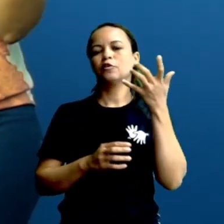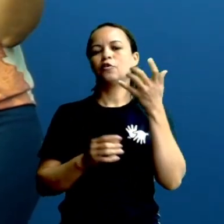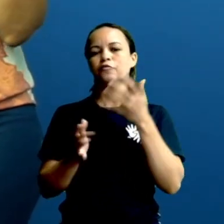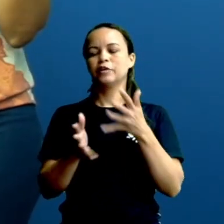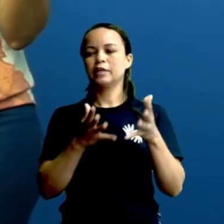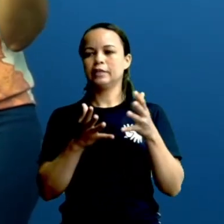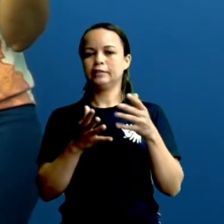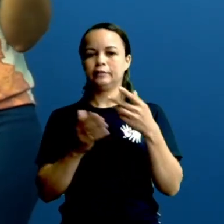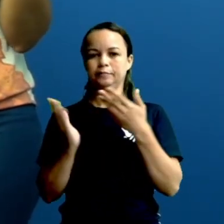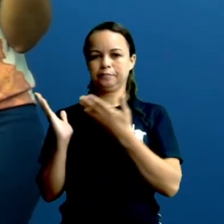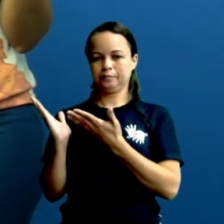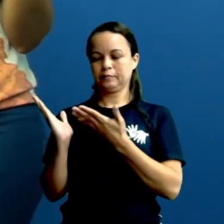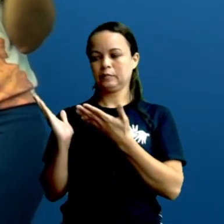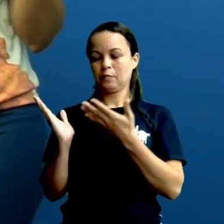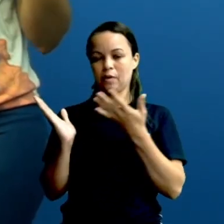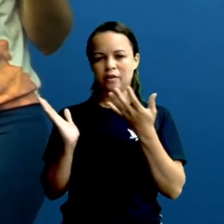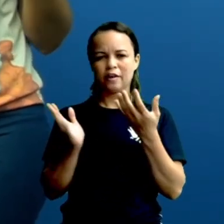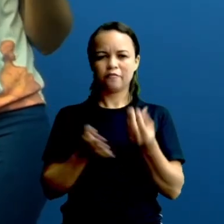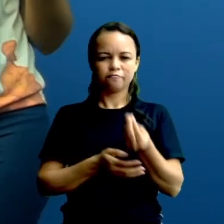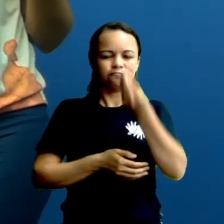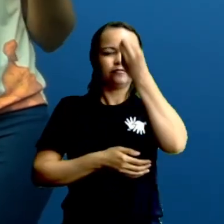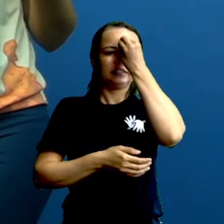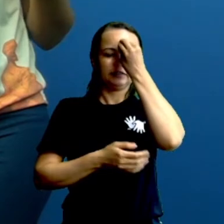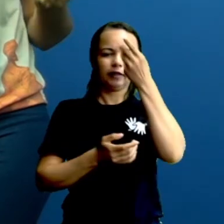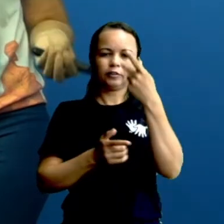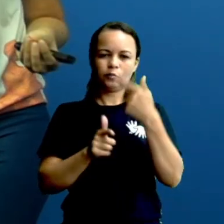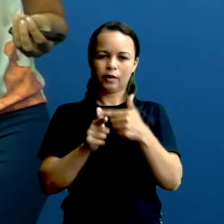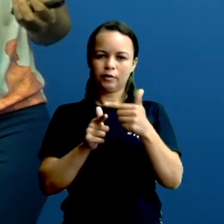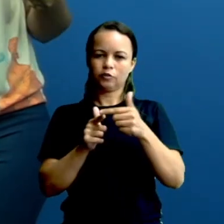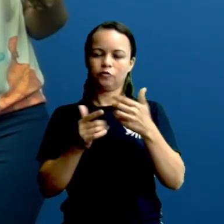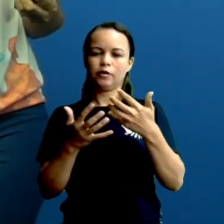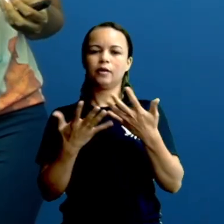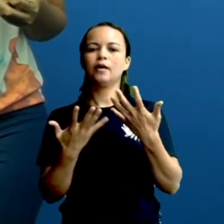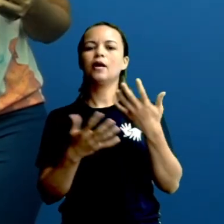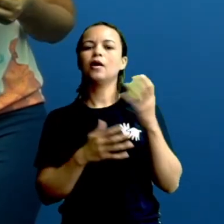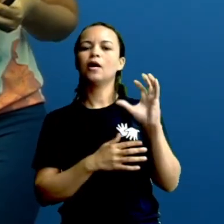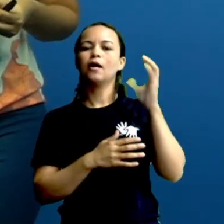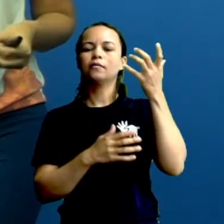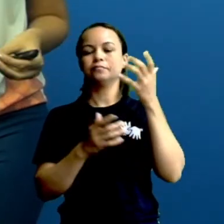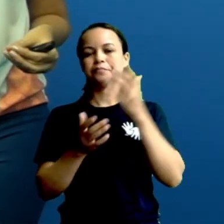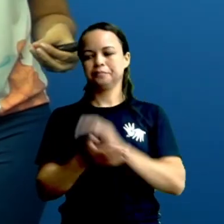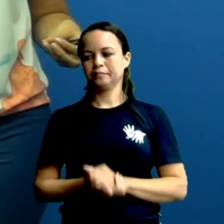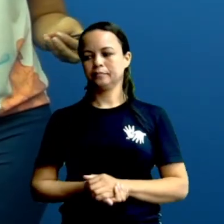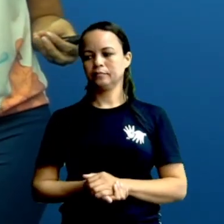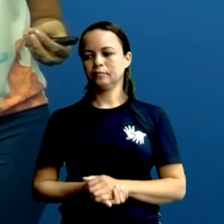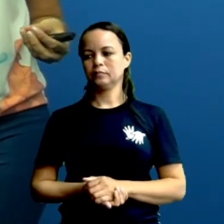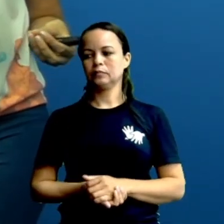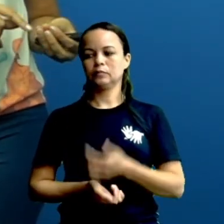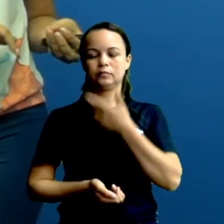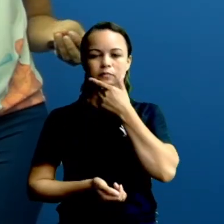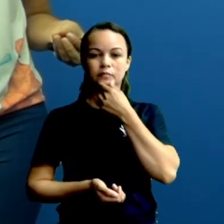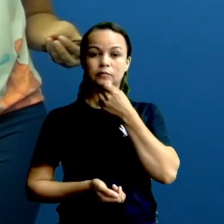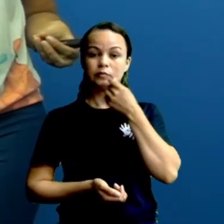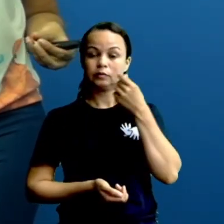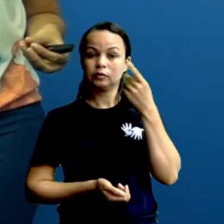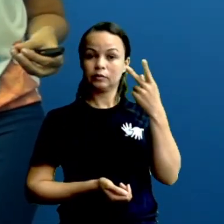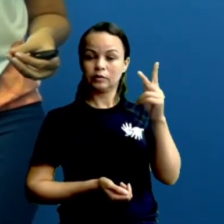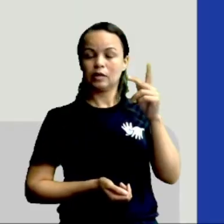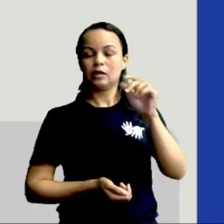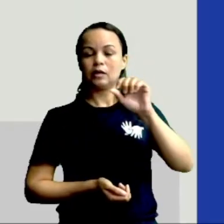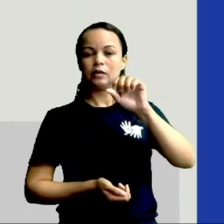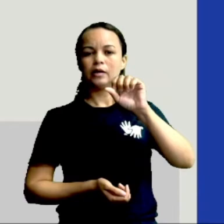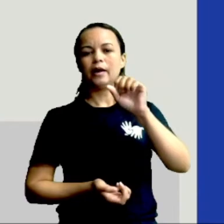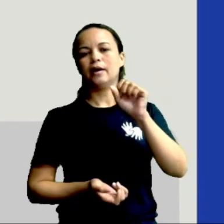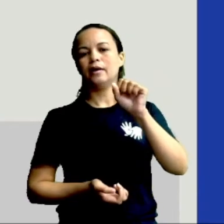e ver se ficou bem fixada essa questão de resolver os probleminhas. Seu João levou 9 balões para vender